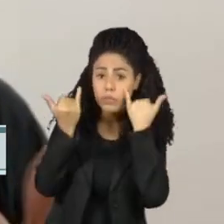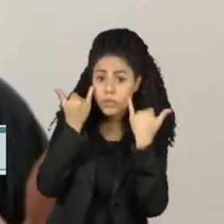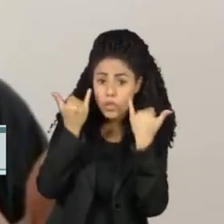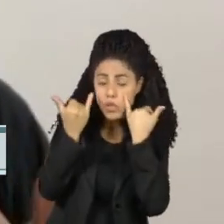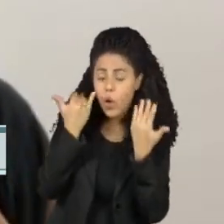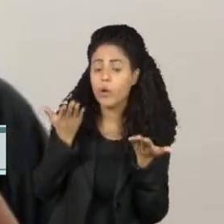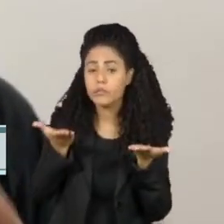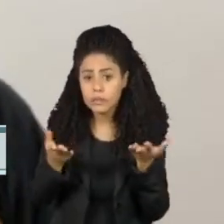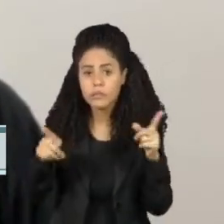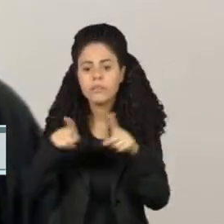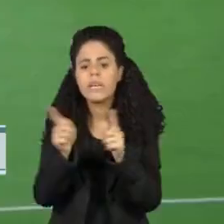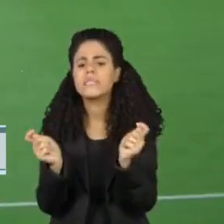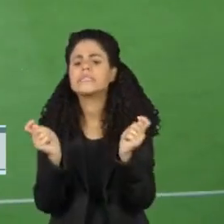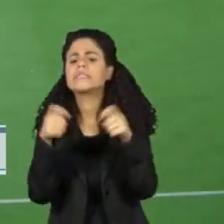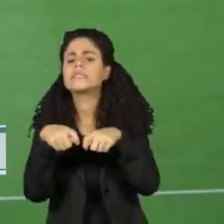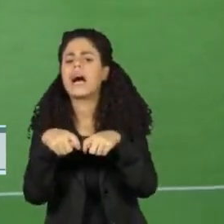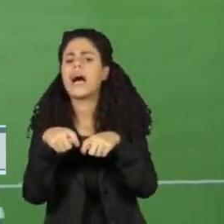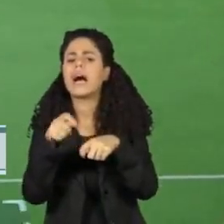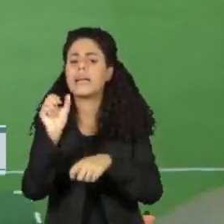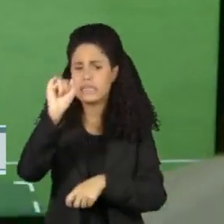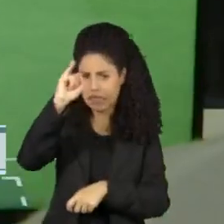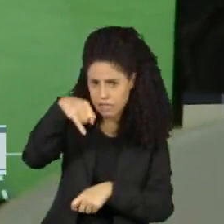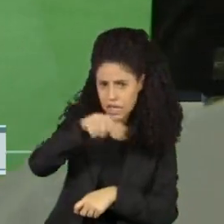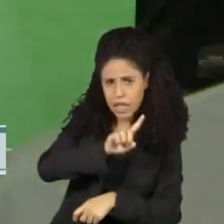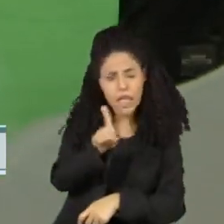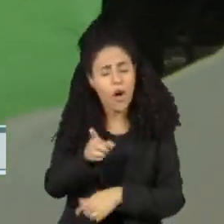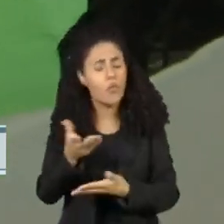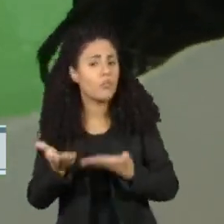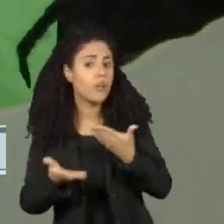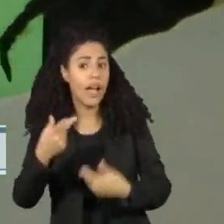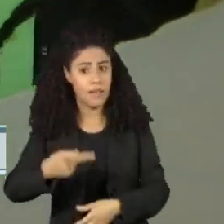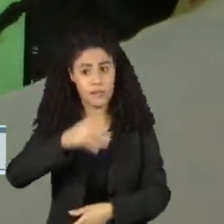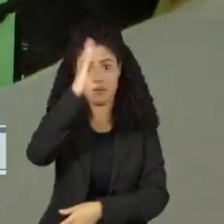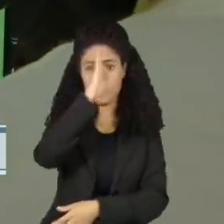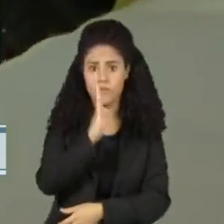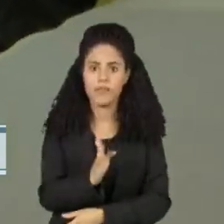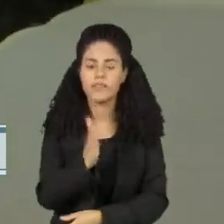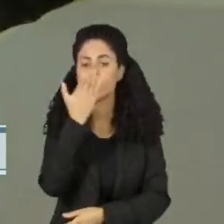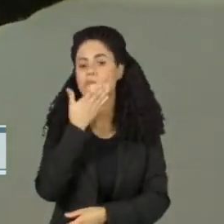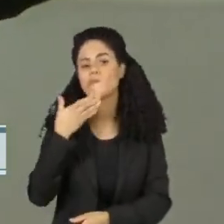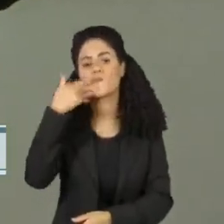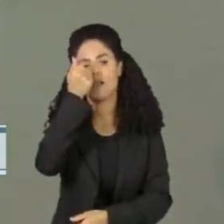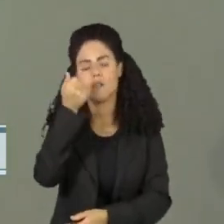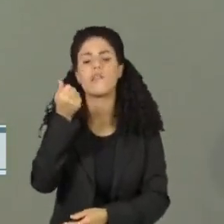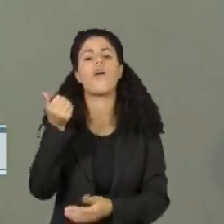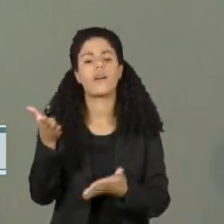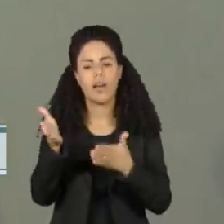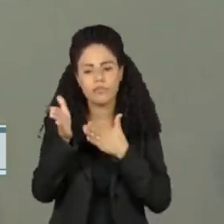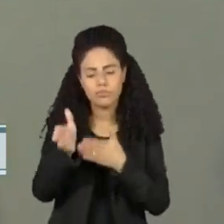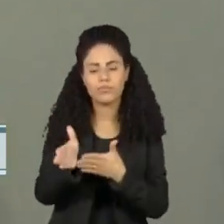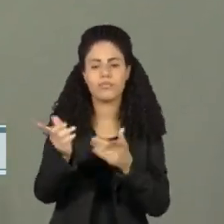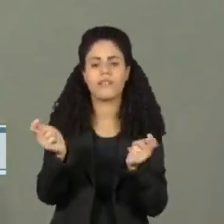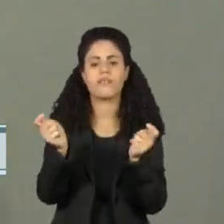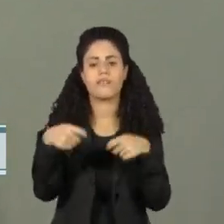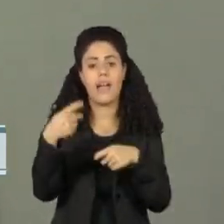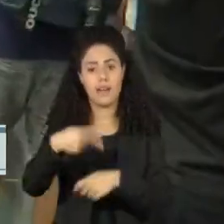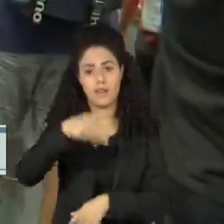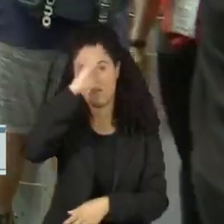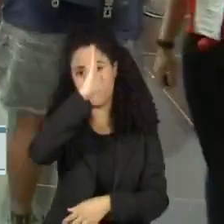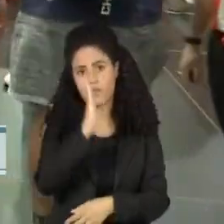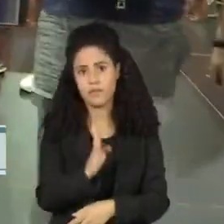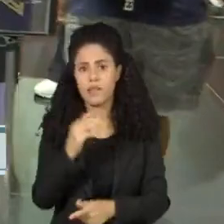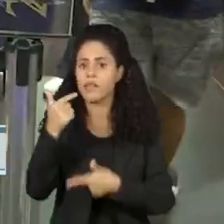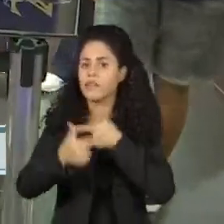saber possibilidade de trabalho hoje inclusive aqui no Brasil uma das coisas melhores que tem uma das fotos de entrada maiores que tem aqui no Brasil